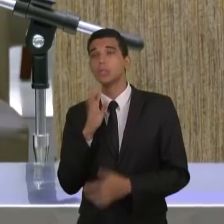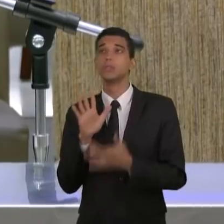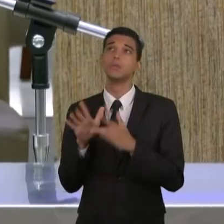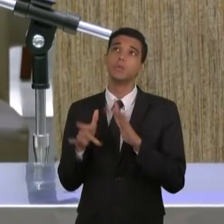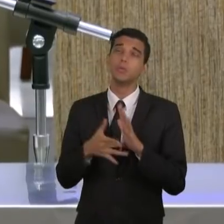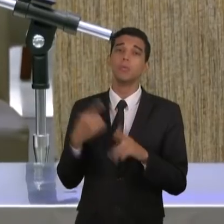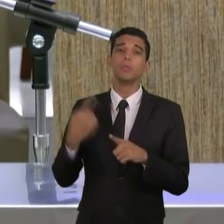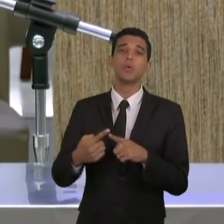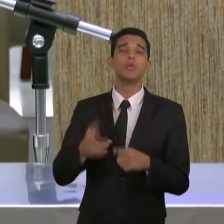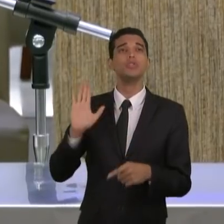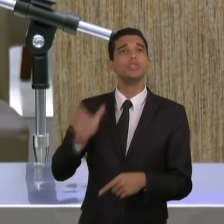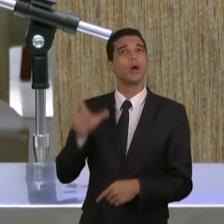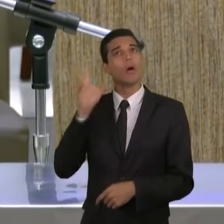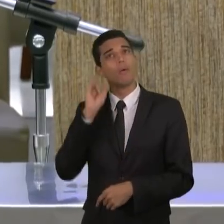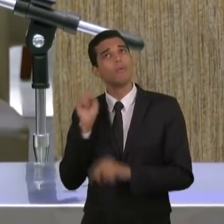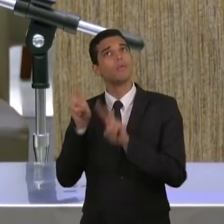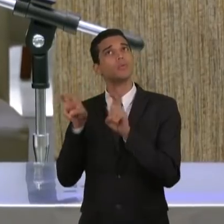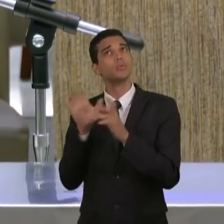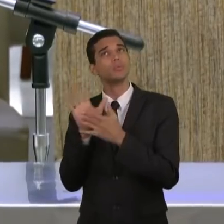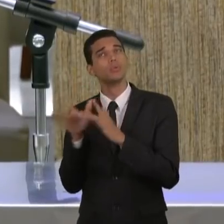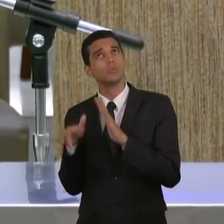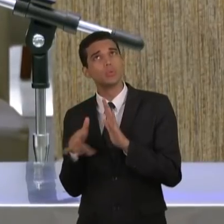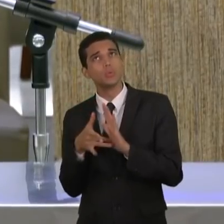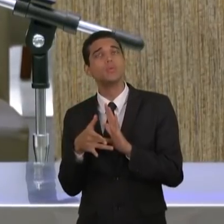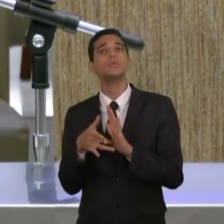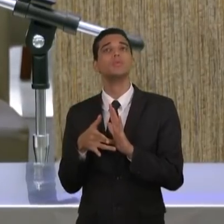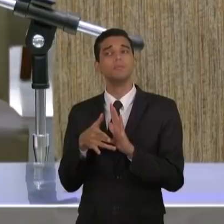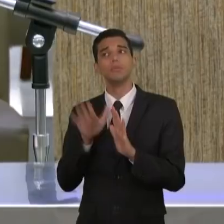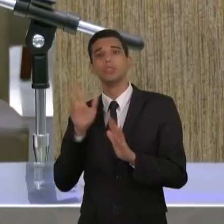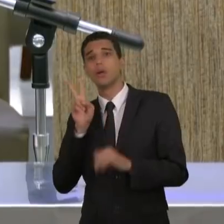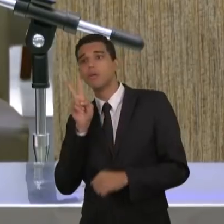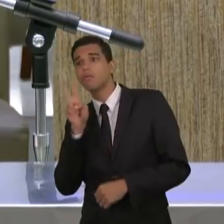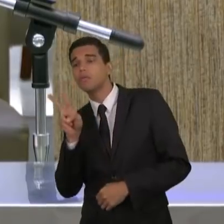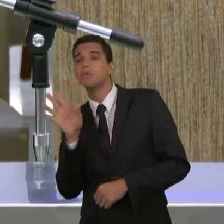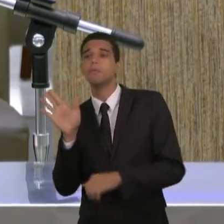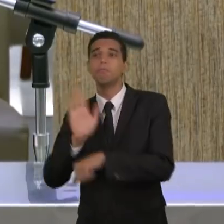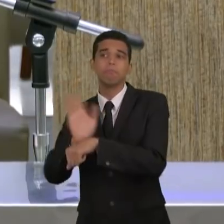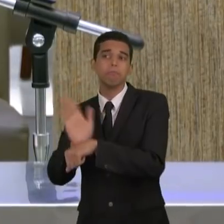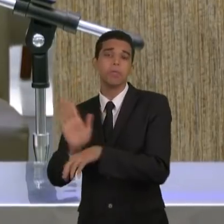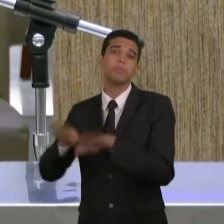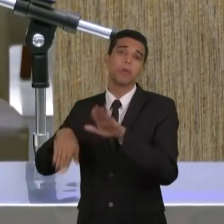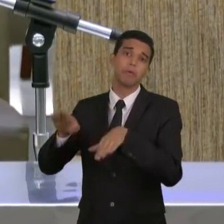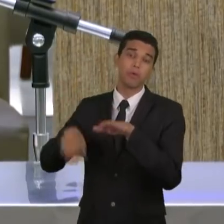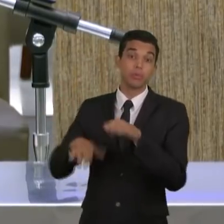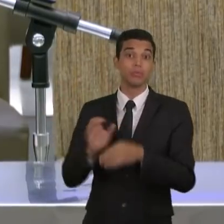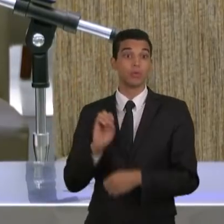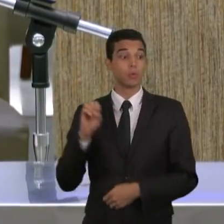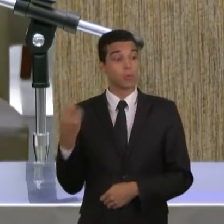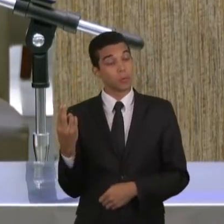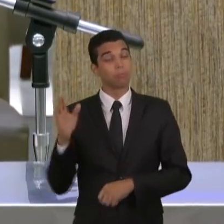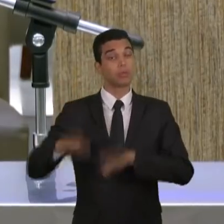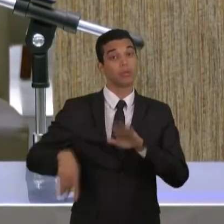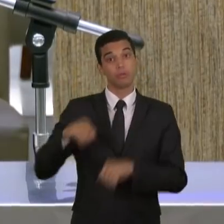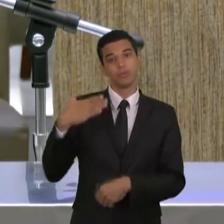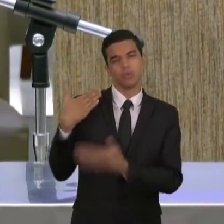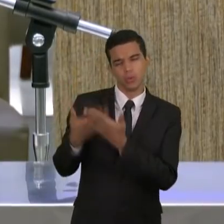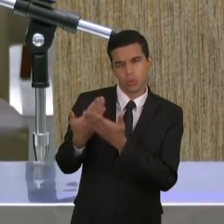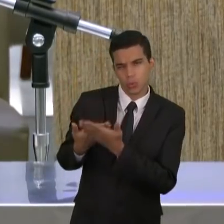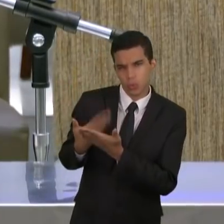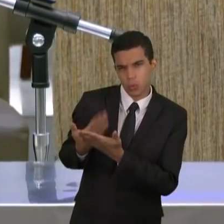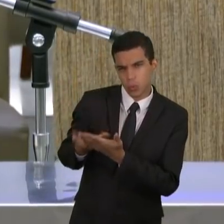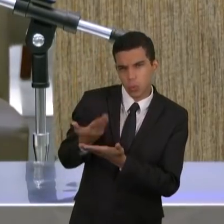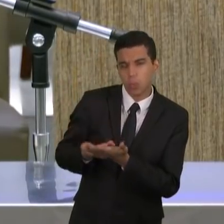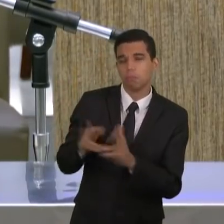talvez o seu conhecimento de Deus o seu conhecimento de Cristo seja um conhecimento teórico seja por alguém que